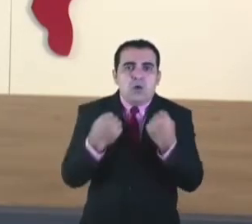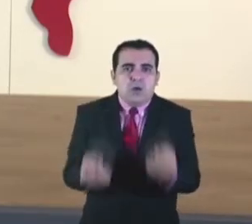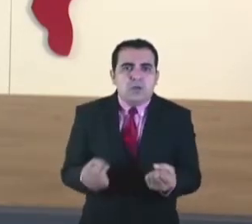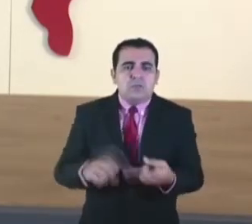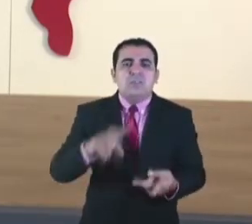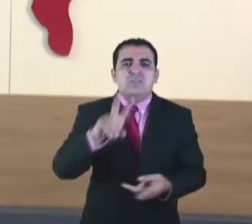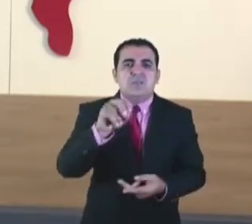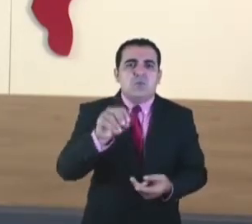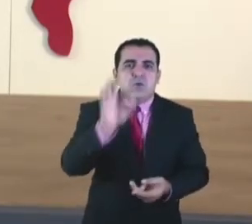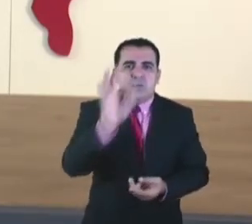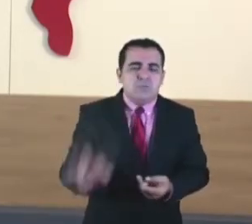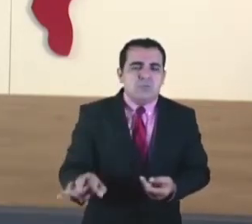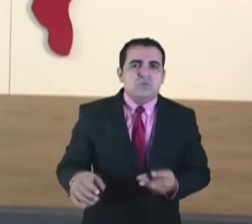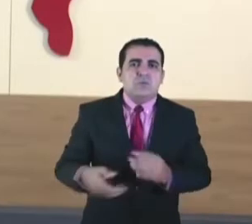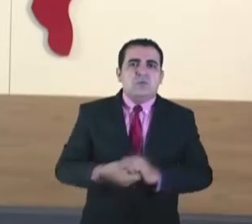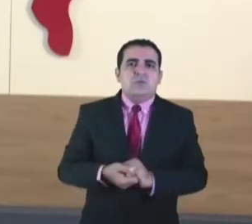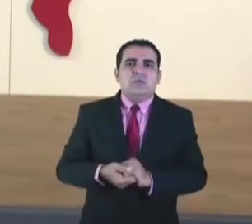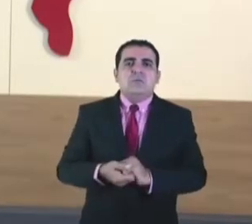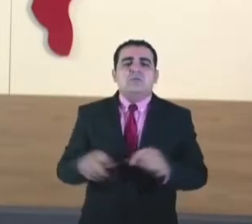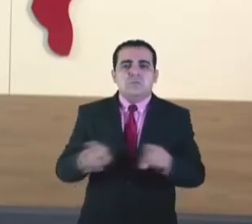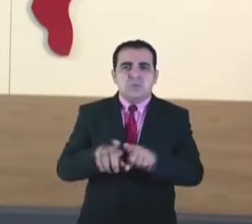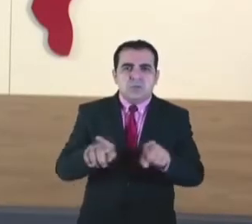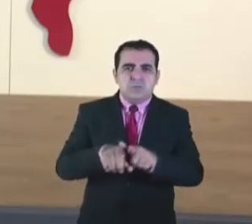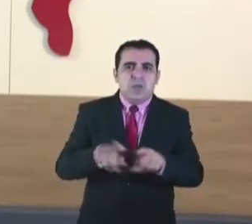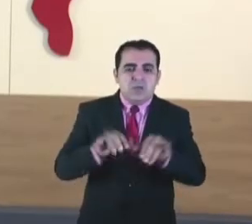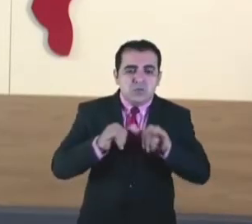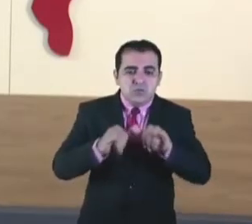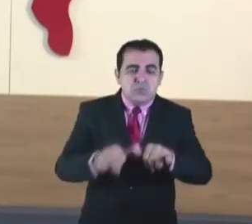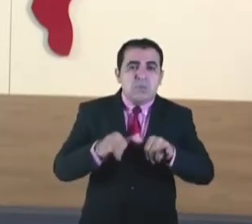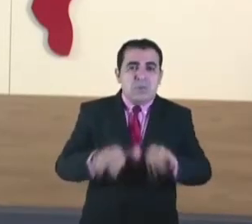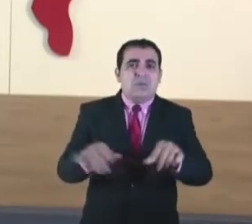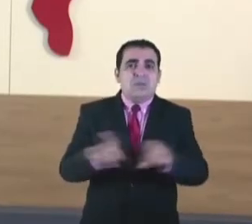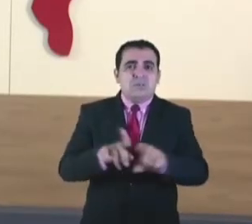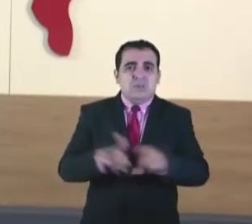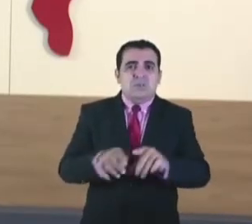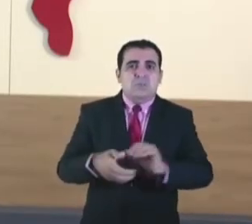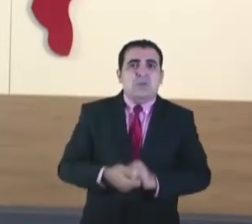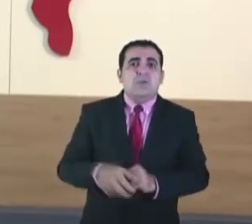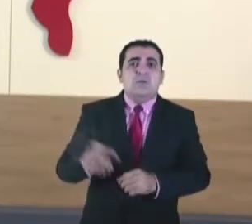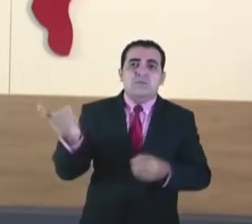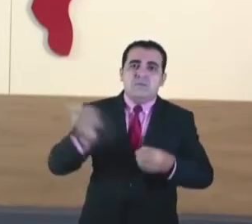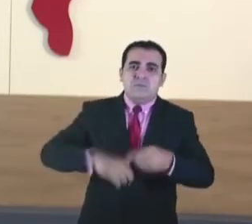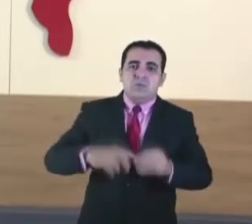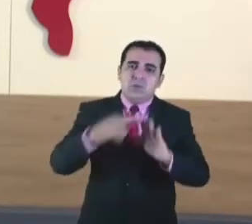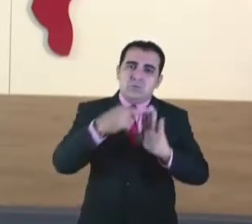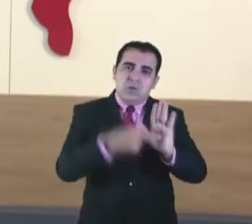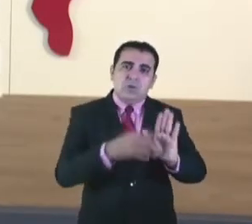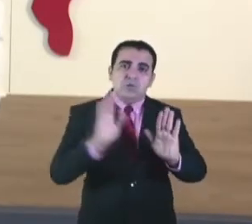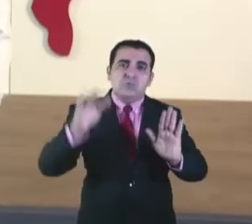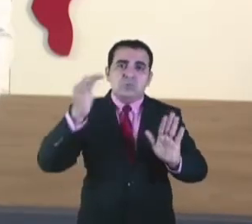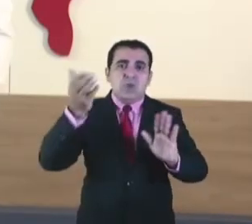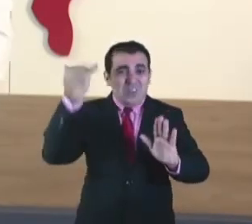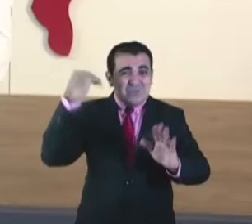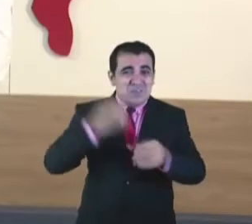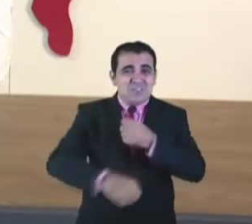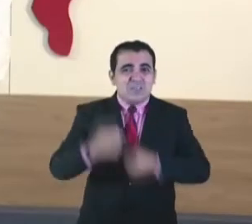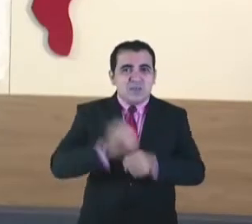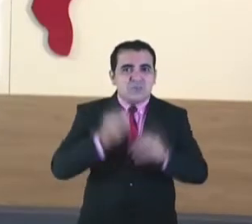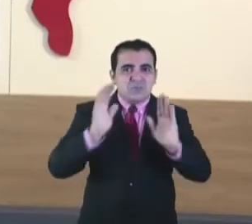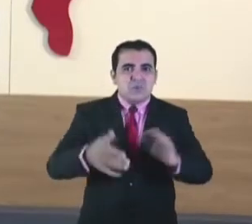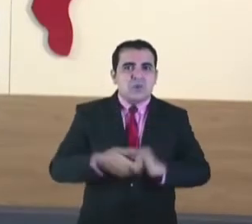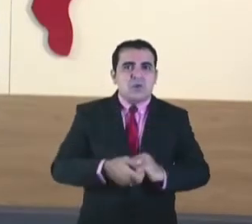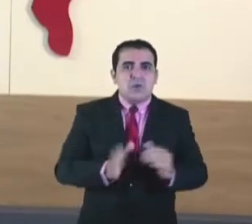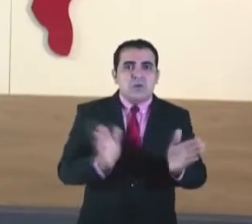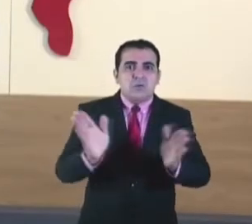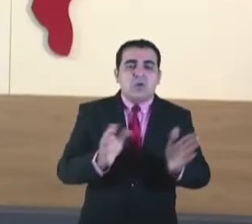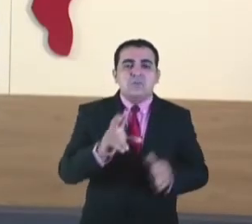academias, 50% de ocupação, e também dos supermercados. Voltamos a um regime que já vigorou,